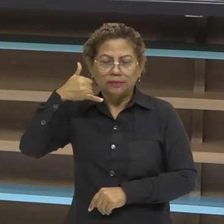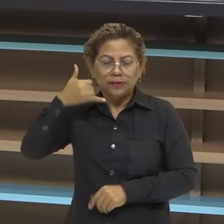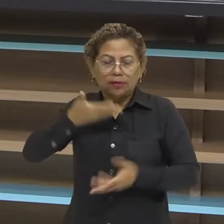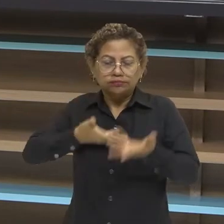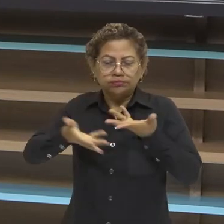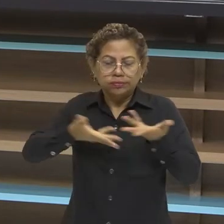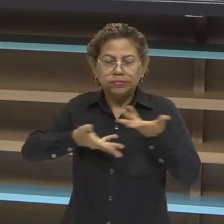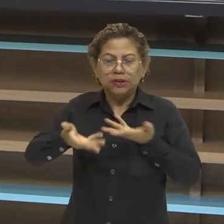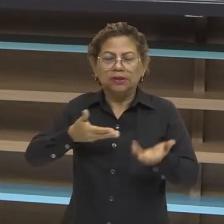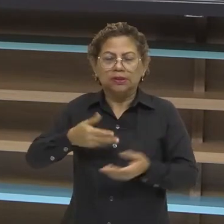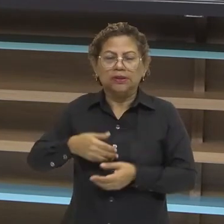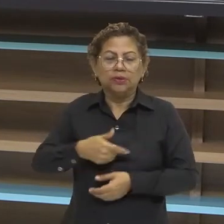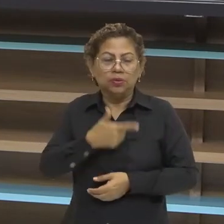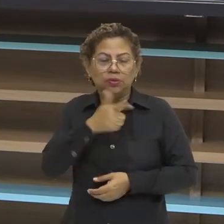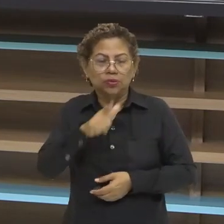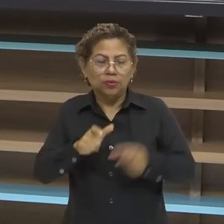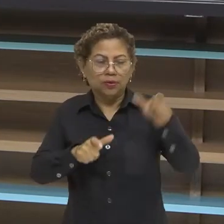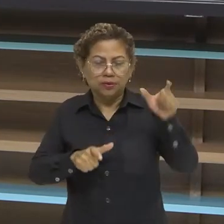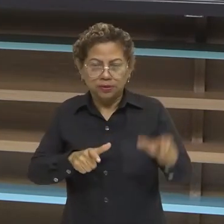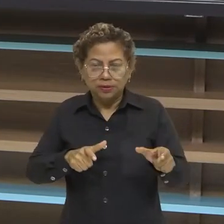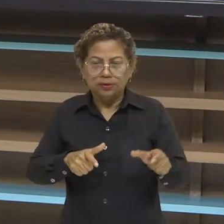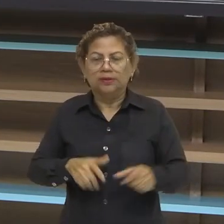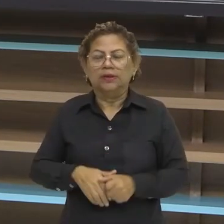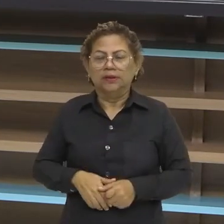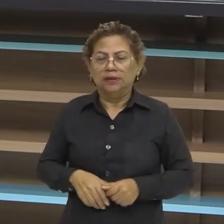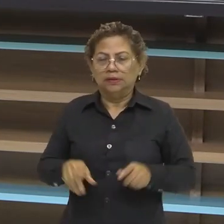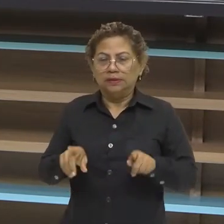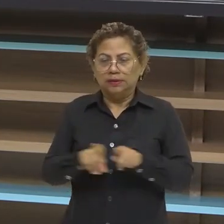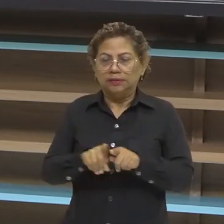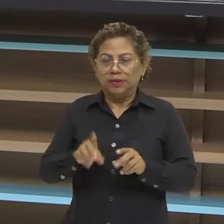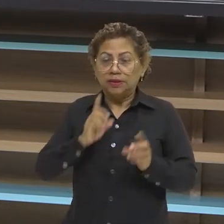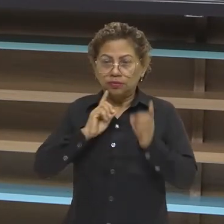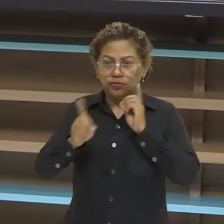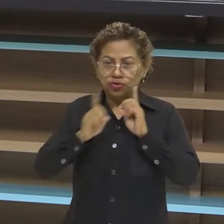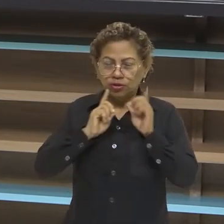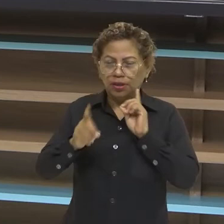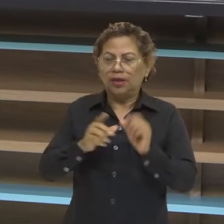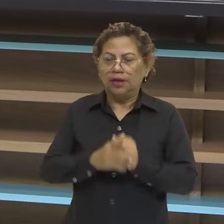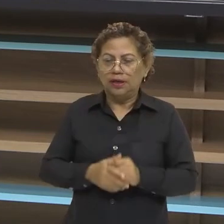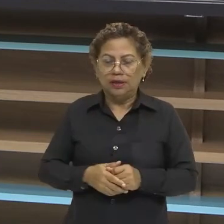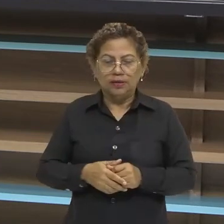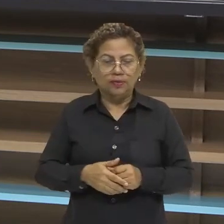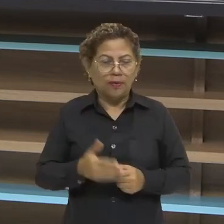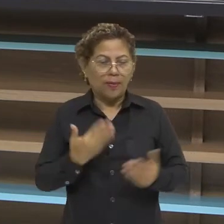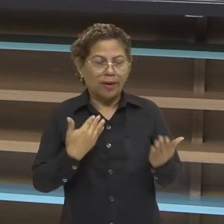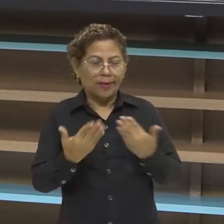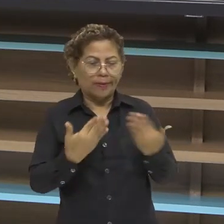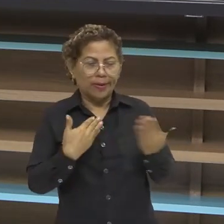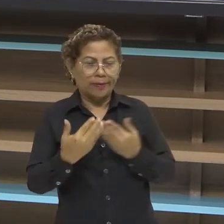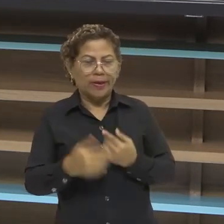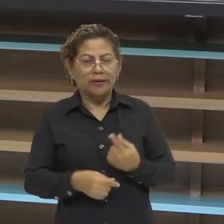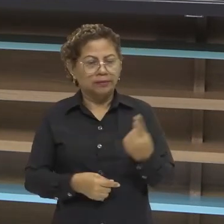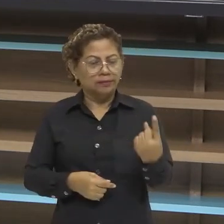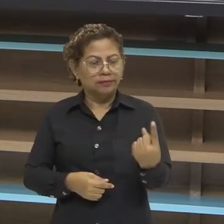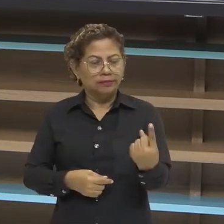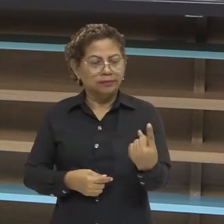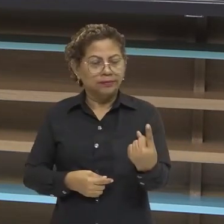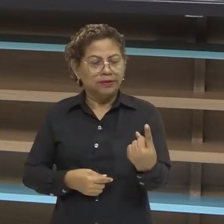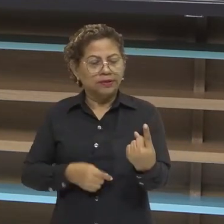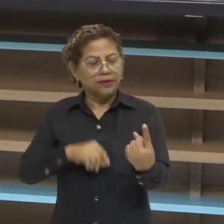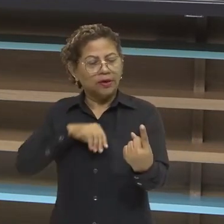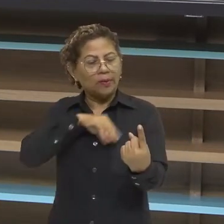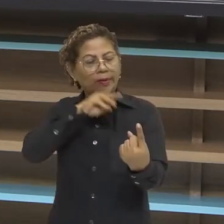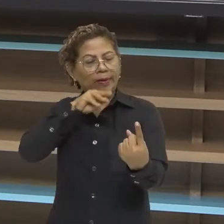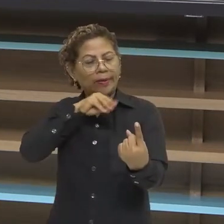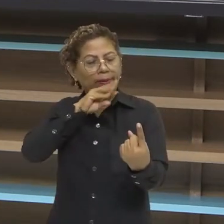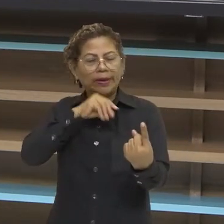receptor. O diálogo frente a frente, um com o outro, vai estar ali conversando e sempre um vai estar puxando essa conversa,